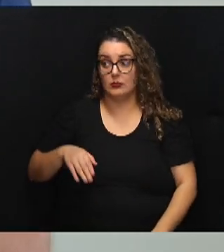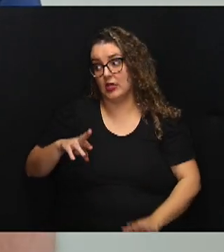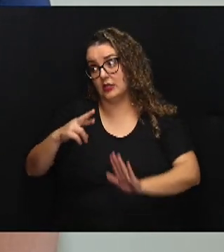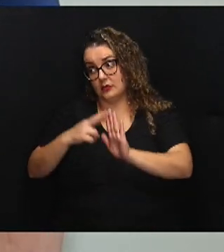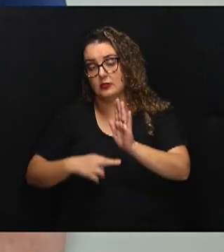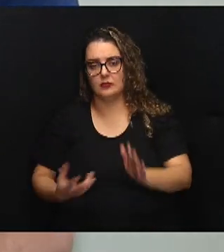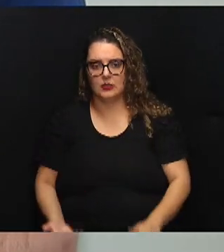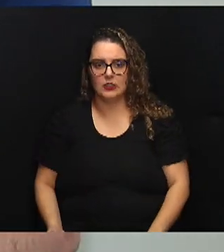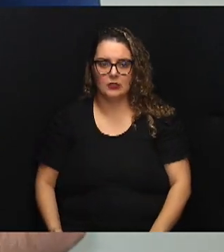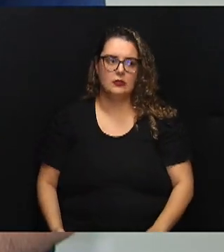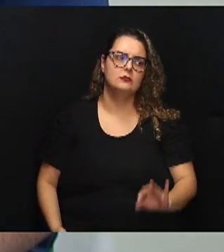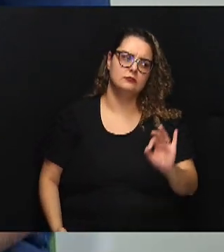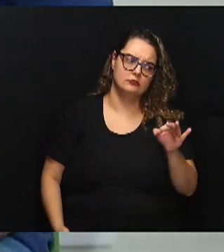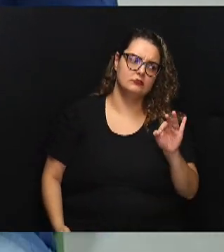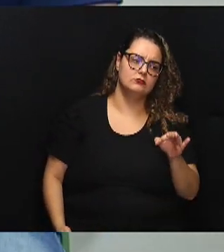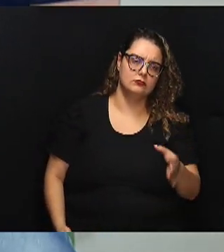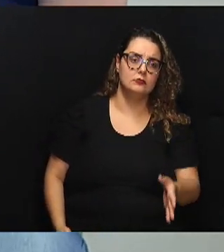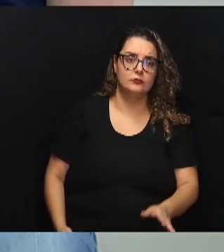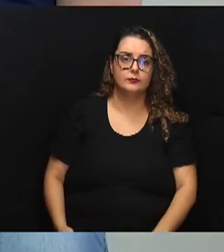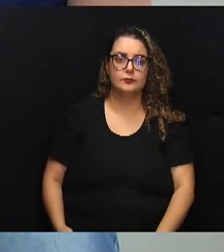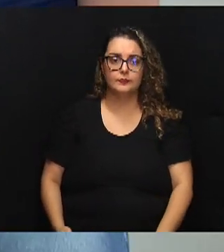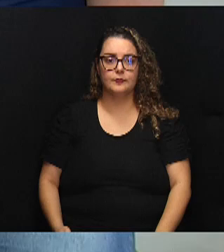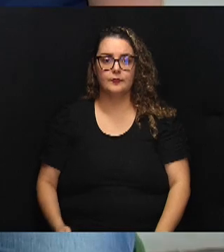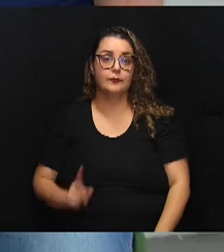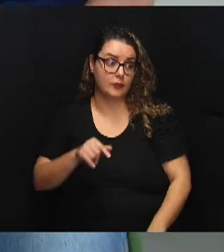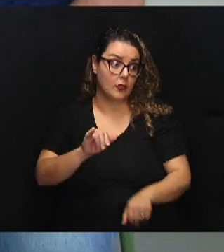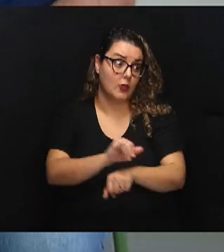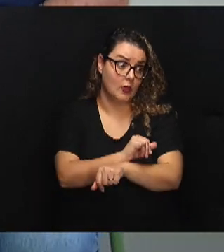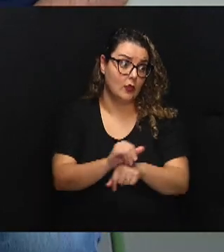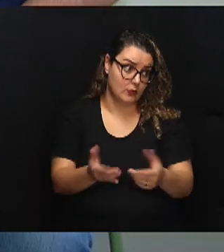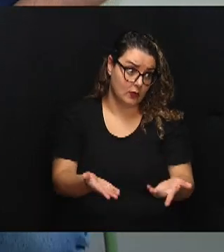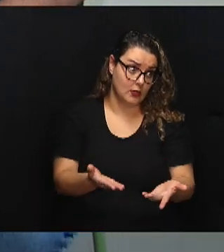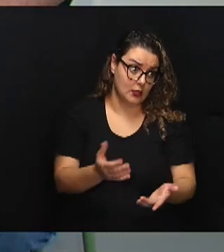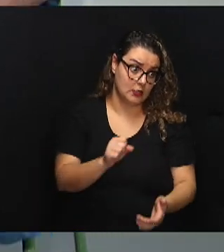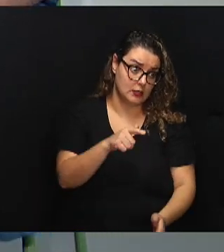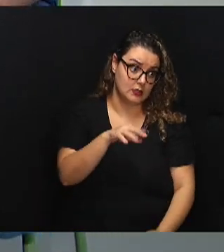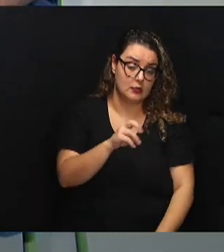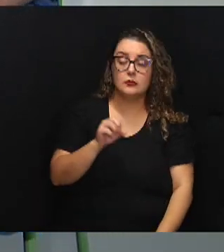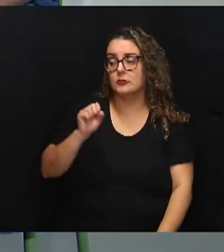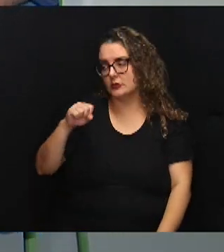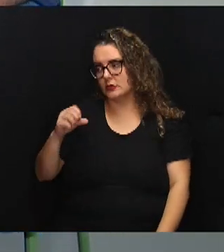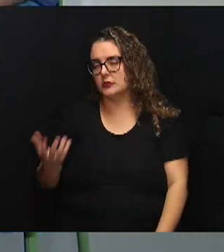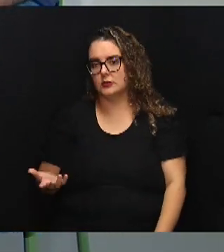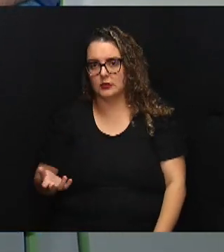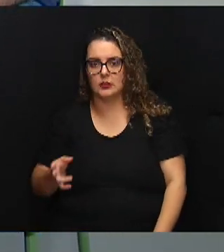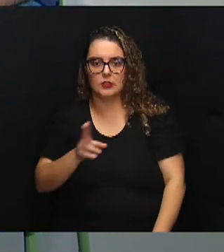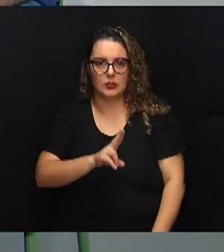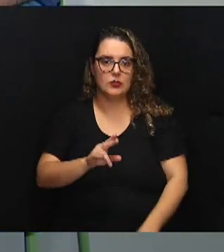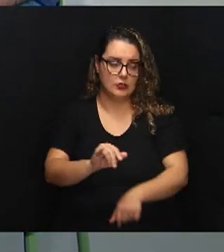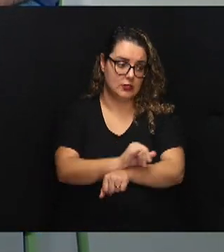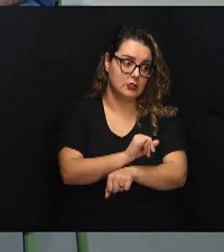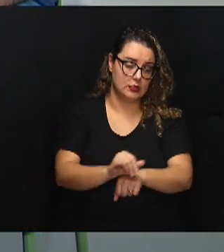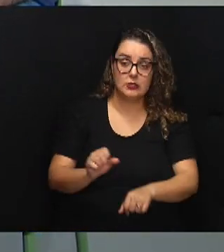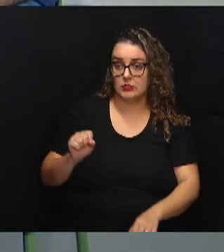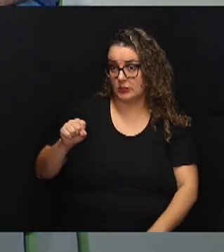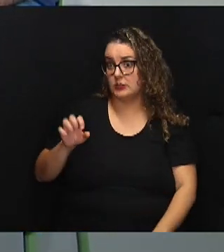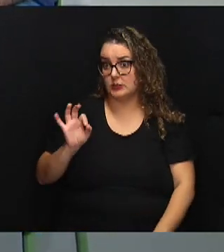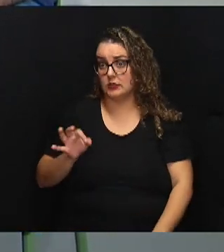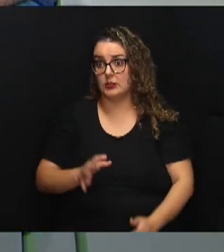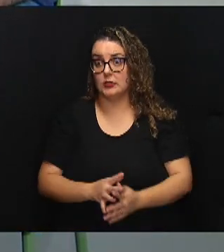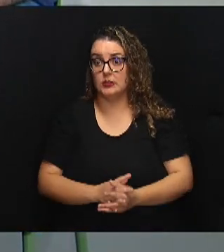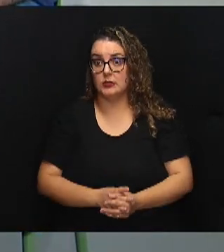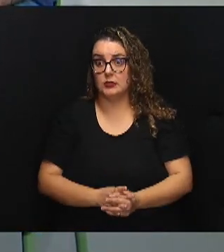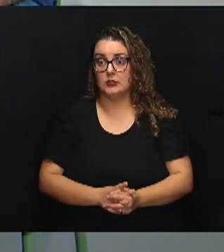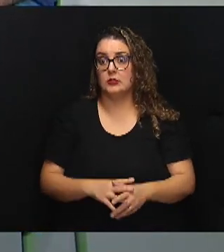Com certeza. É uma estratégia, né, Sandro? Você tem que usar da estratégia, né? Sim, correto.